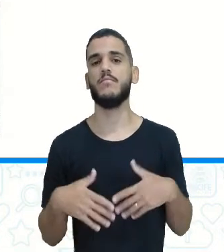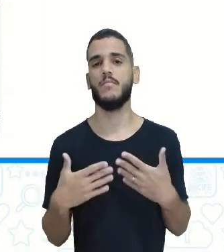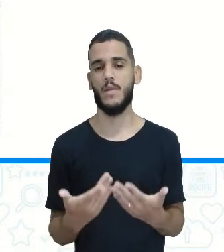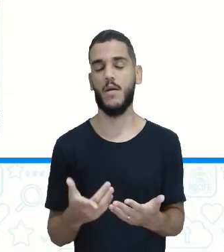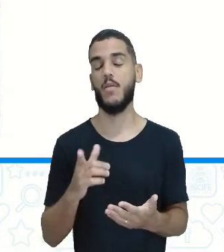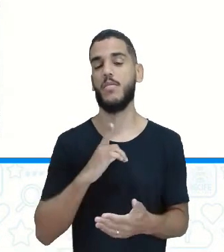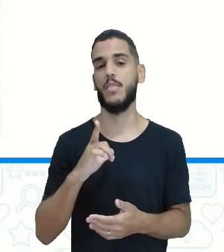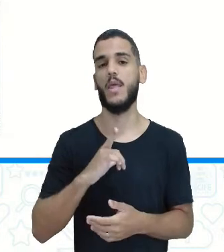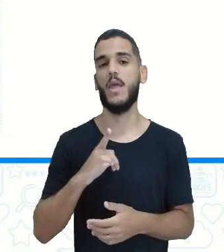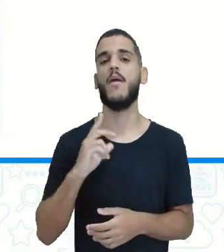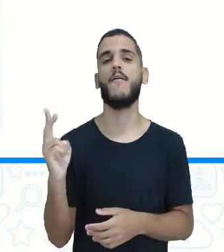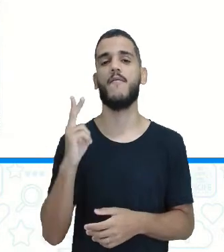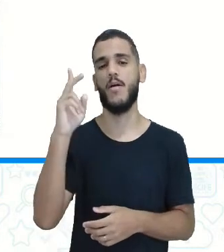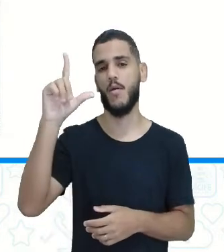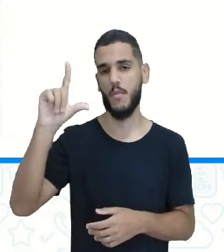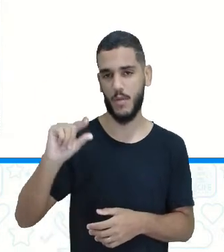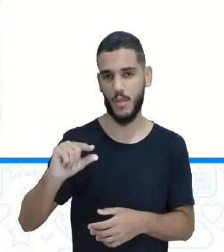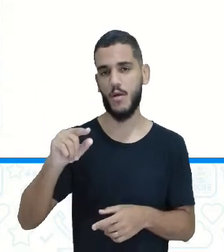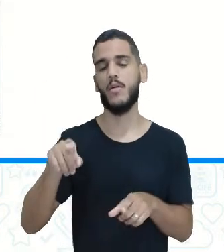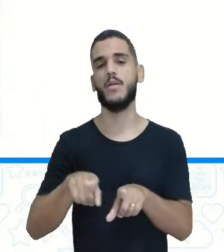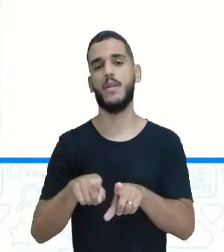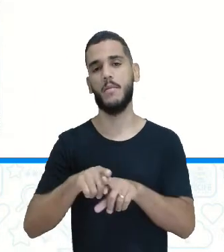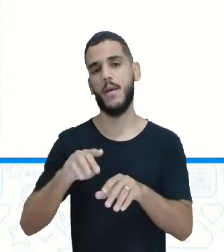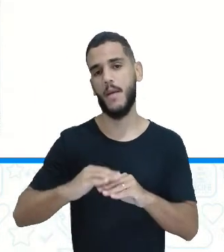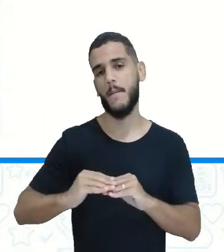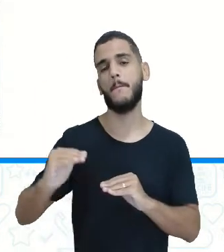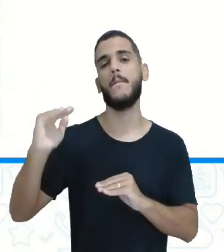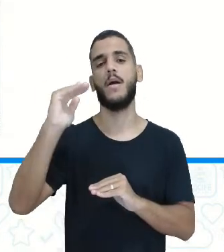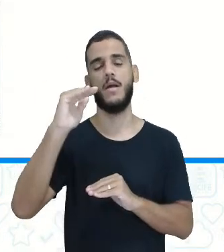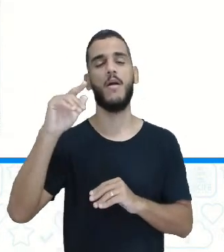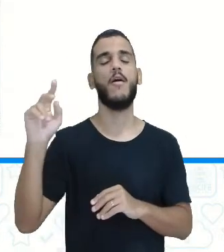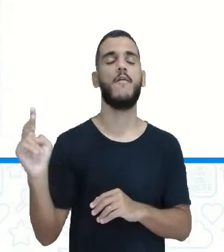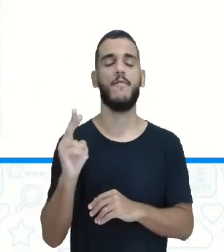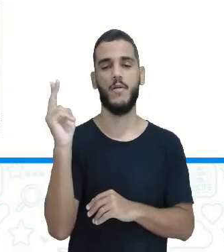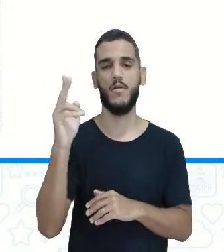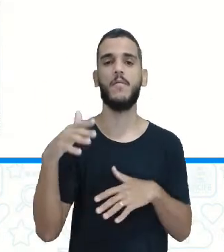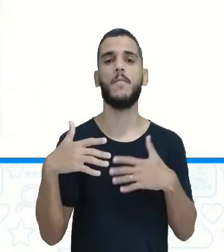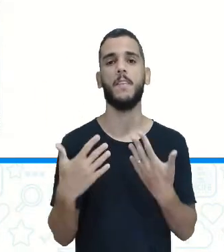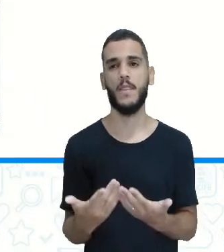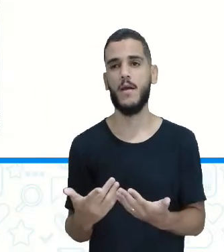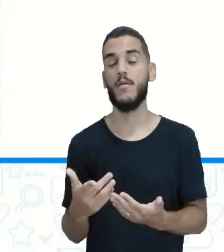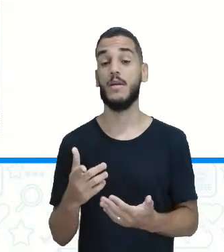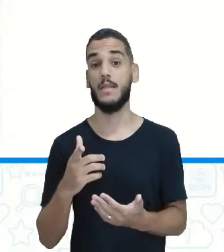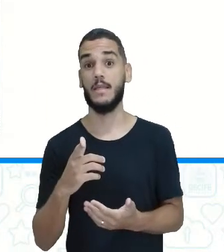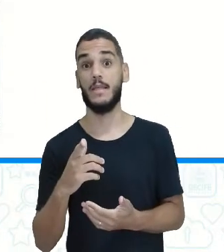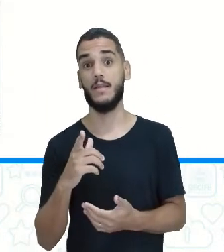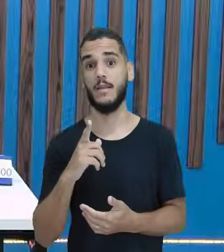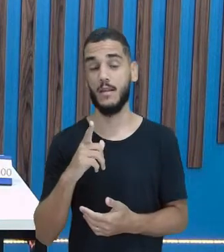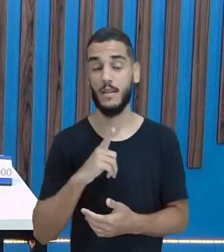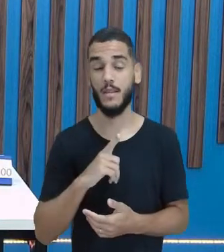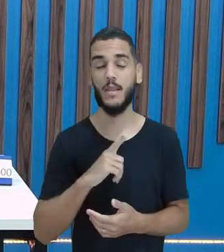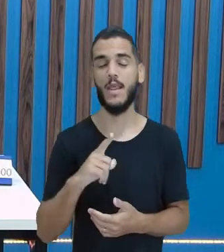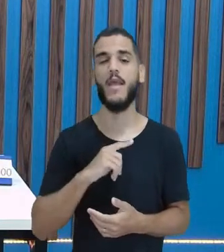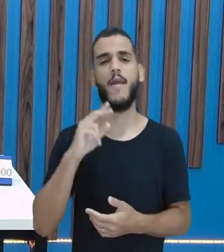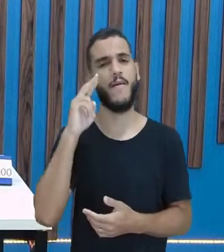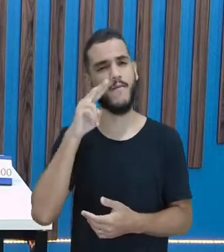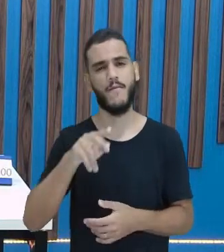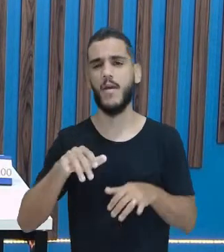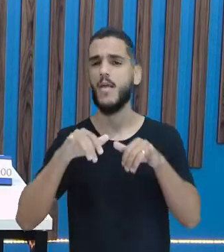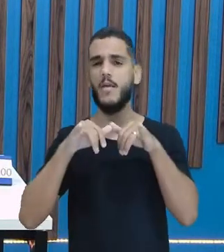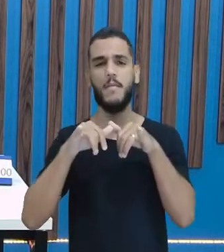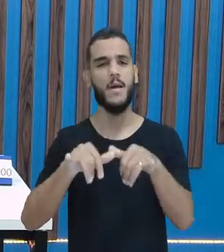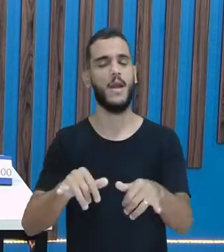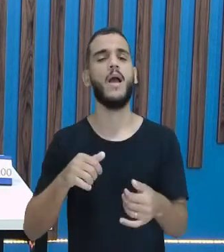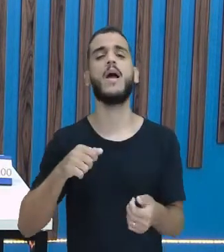de menor valor e a de maior valor, que a gente encontra aí circulando no mercado, né, na